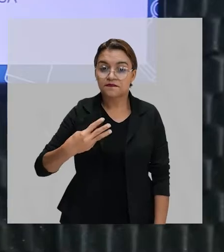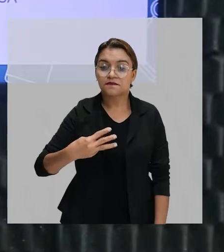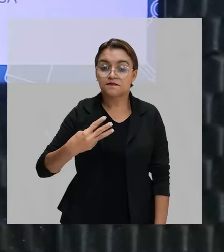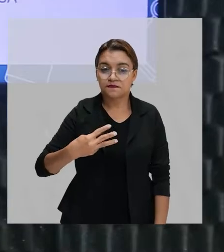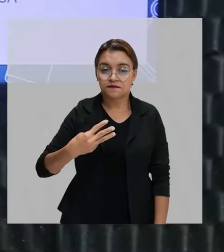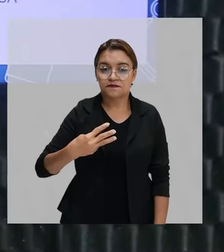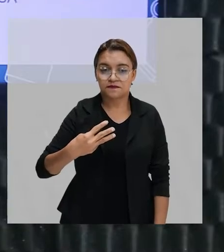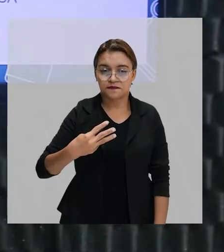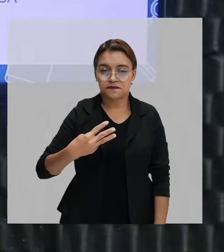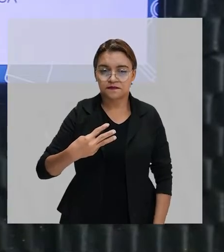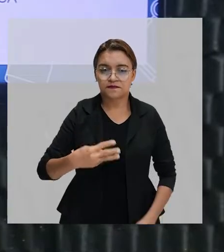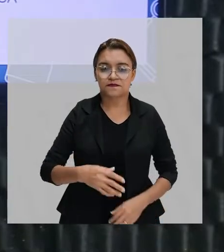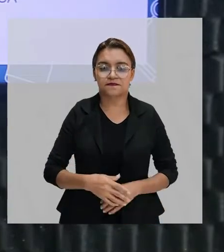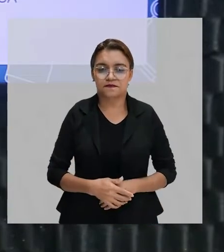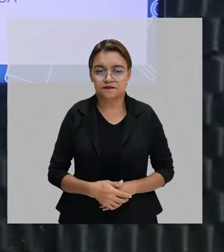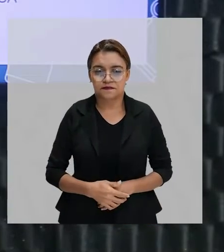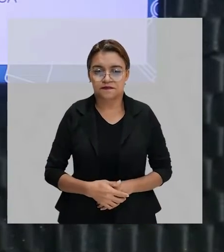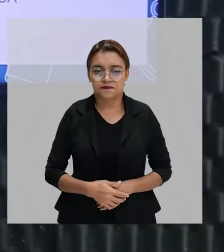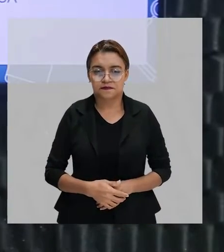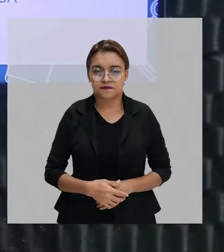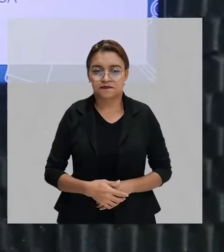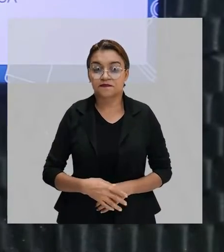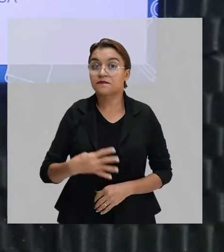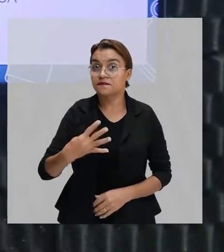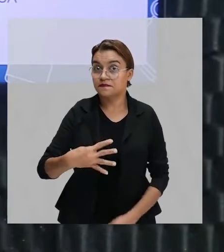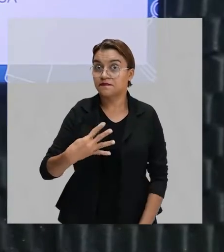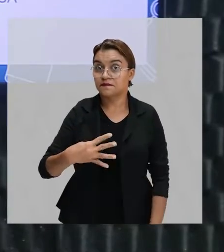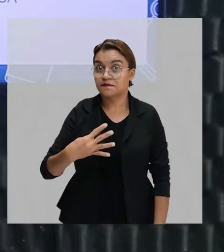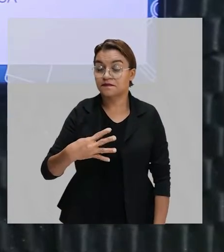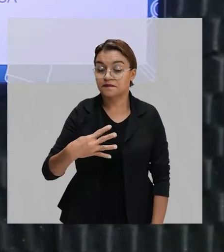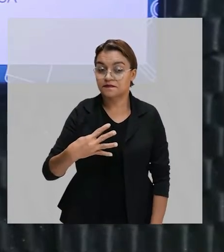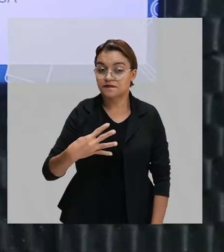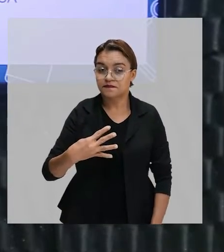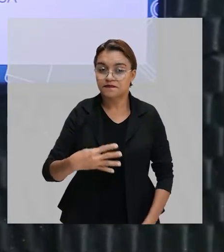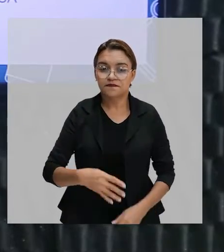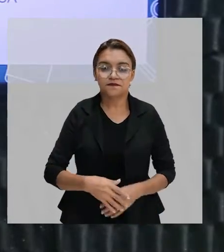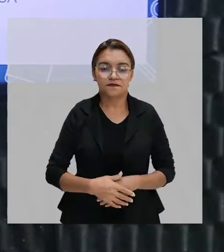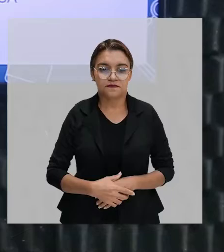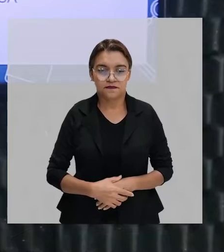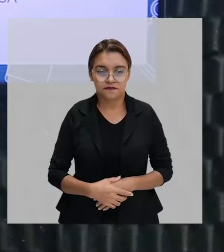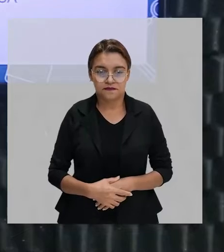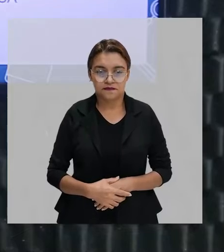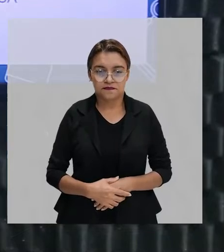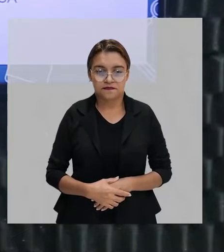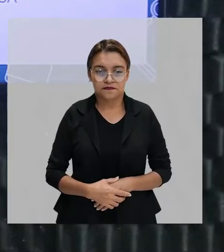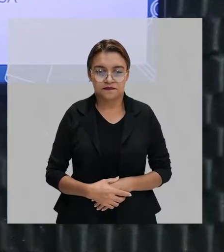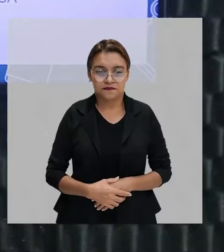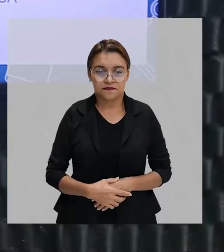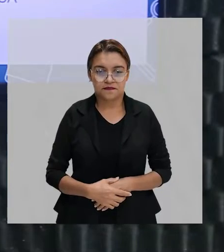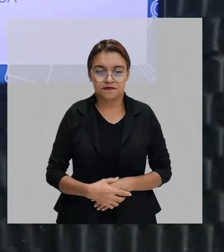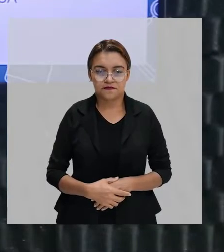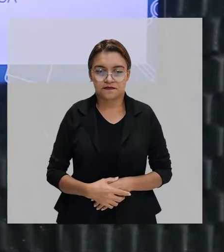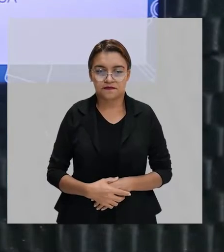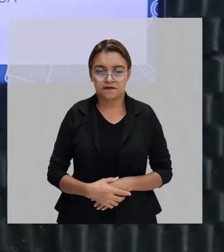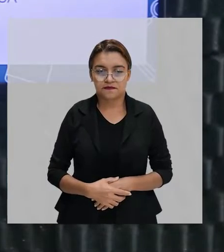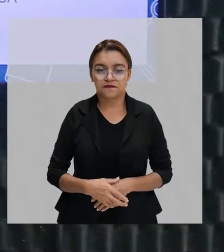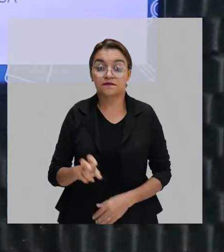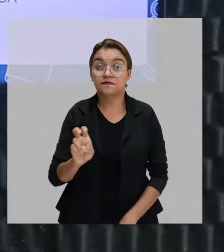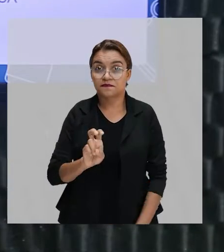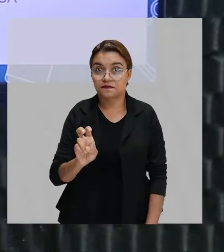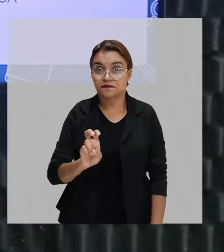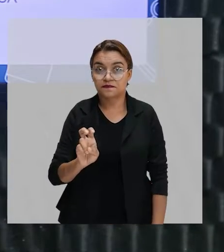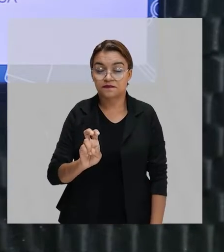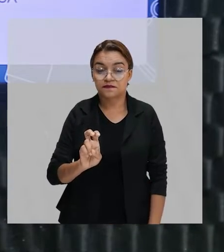lutas e as artes marciais a unidade temática esportes conceito de